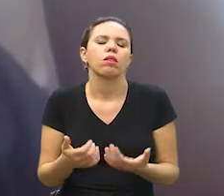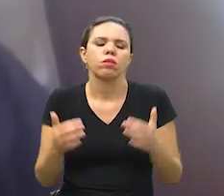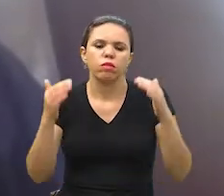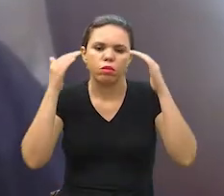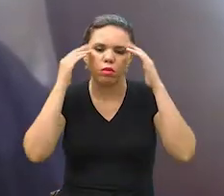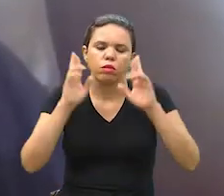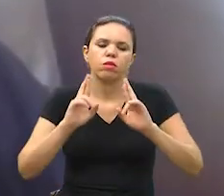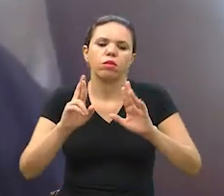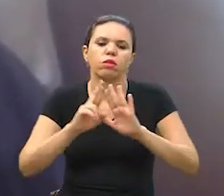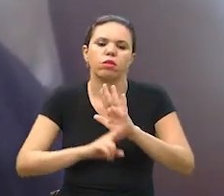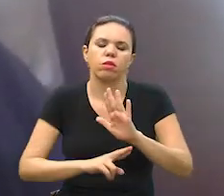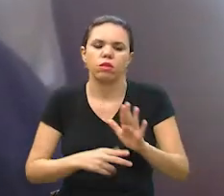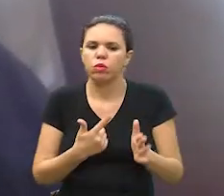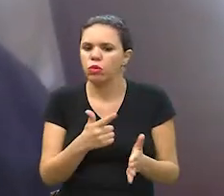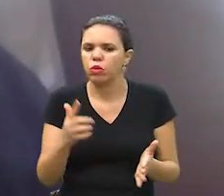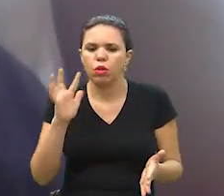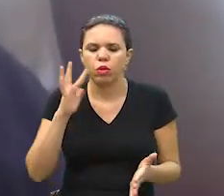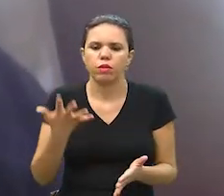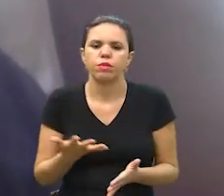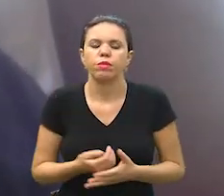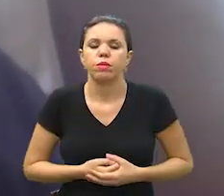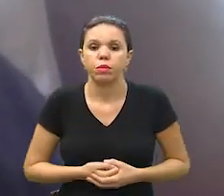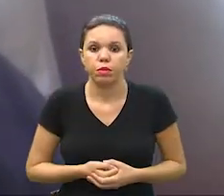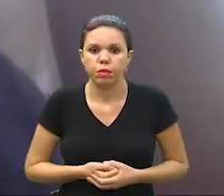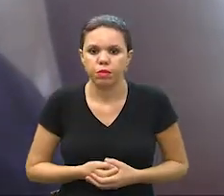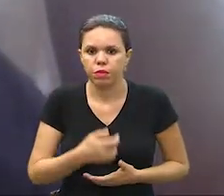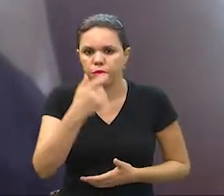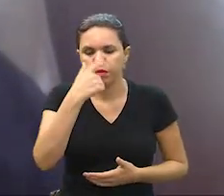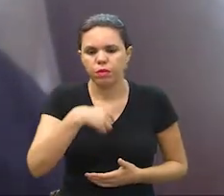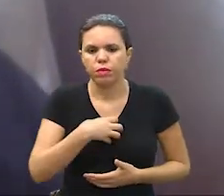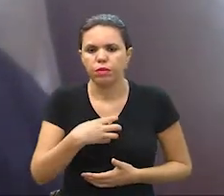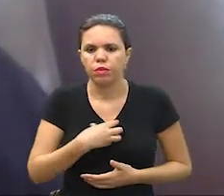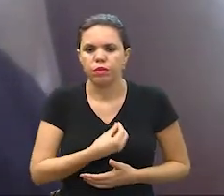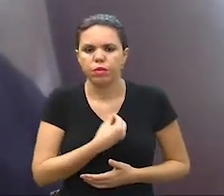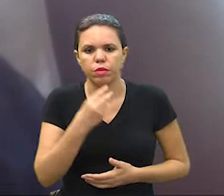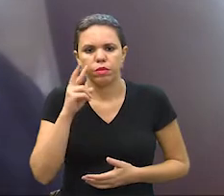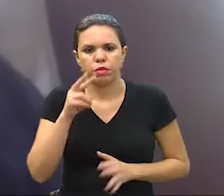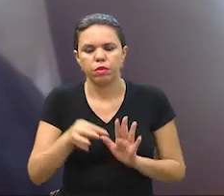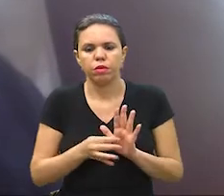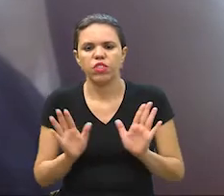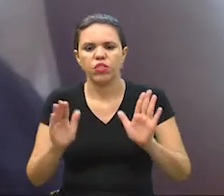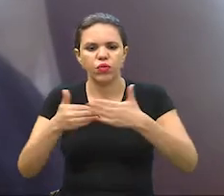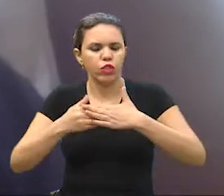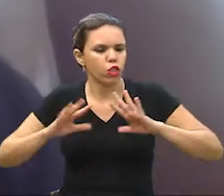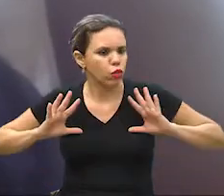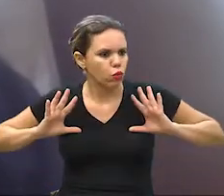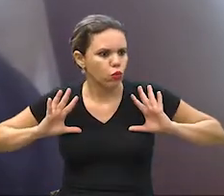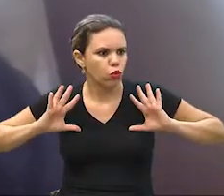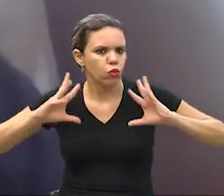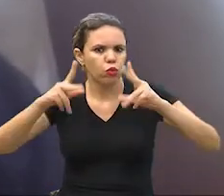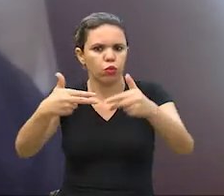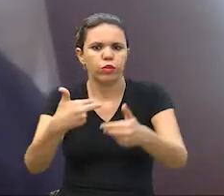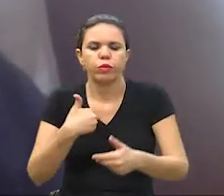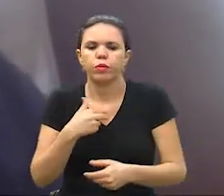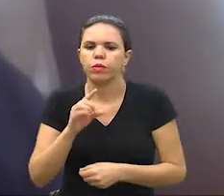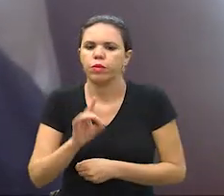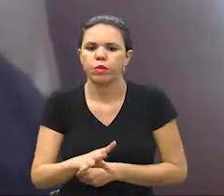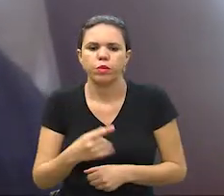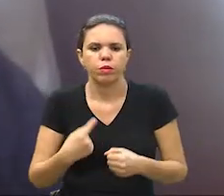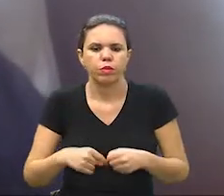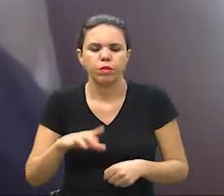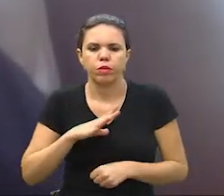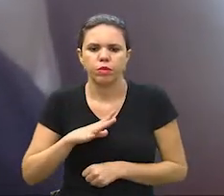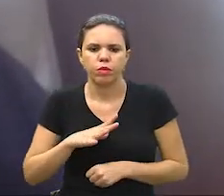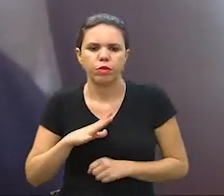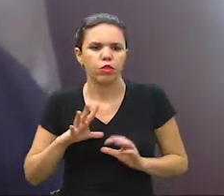nesse cenário não tem outra saída. A minha maneira de ver era a gente fechar tudo, mas não pode ser só o município,